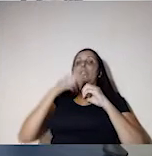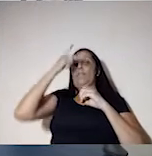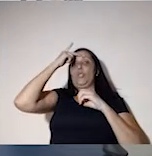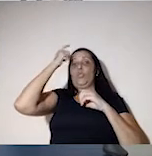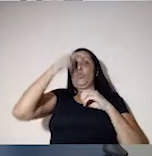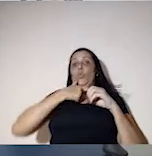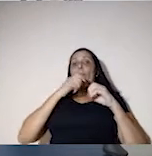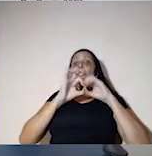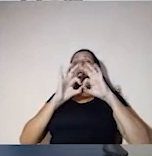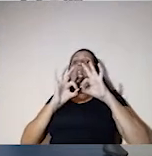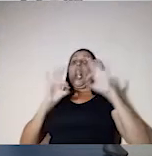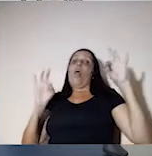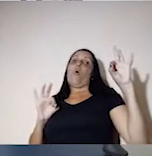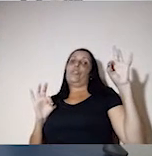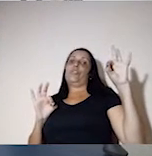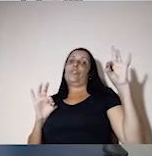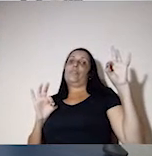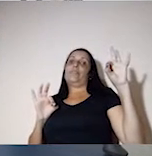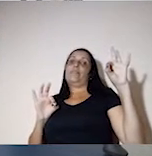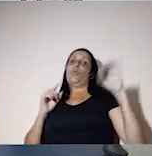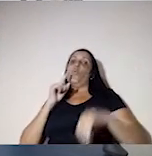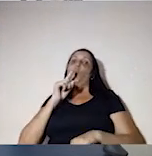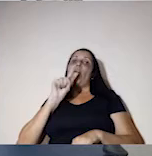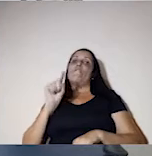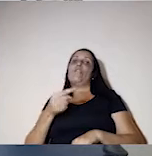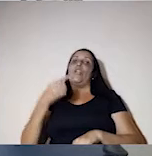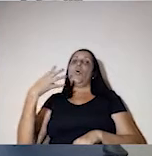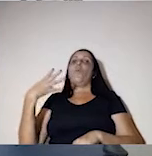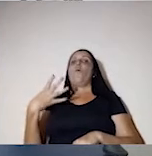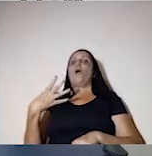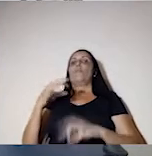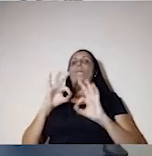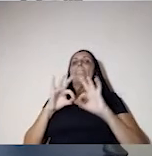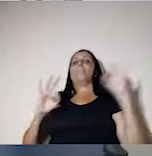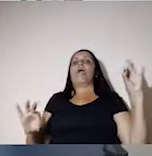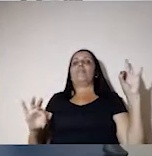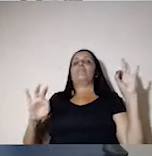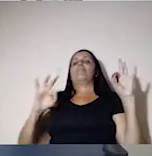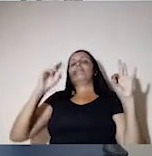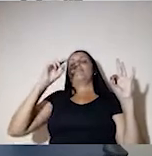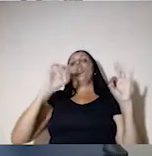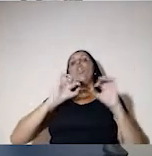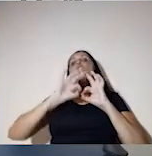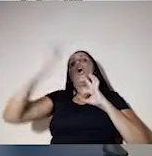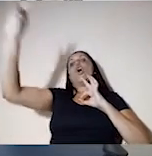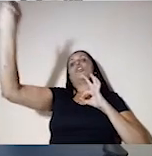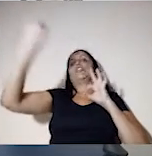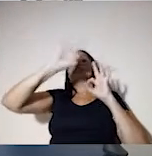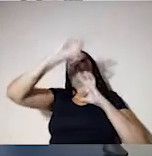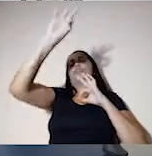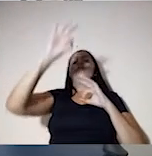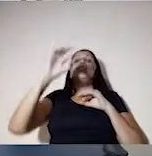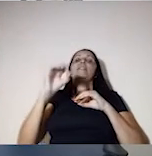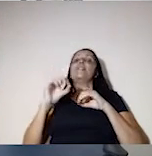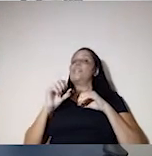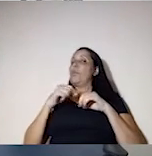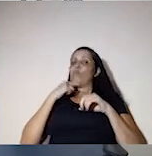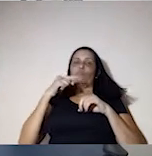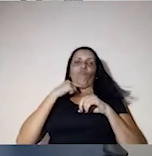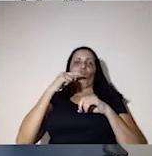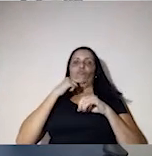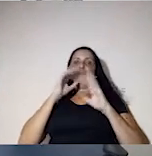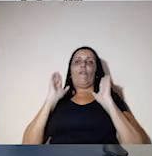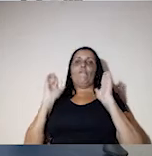pessoa aqui. Ela aqui, ó, eu tenho que estar 1,4 metros longe do objeto, que senão eu não vou